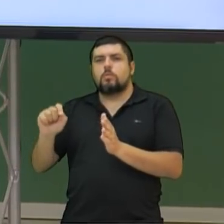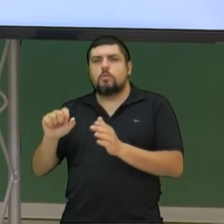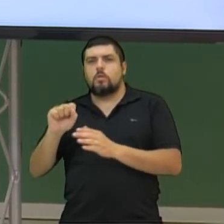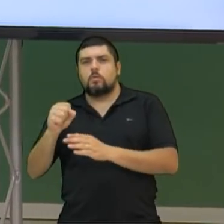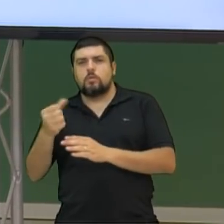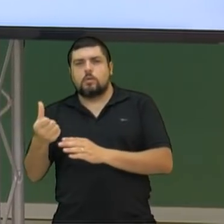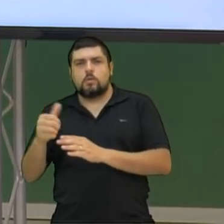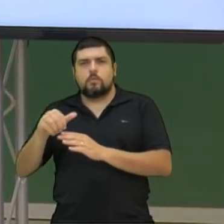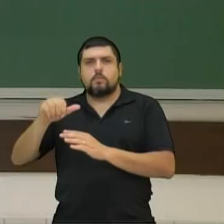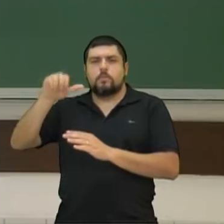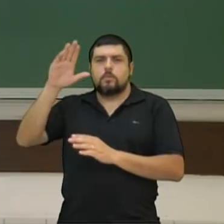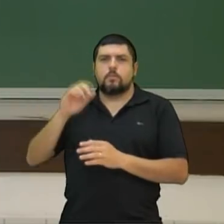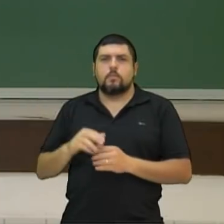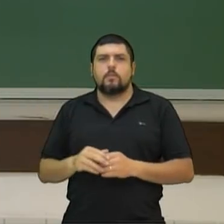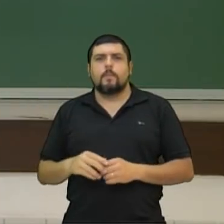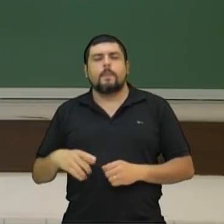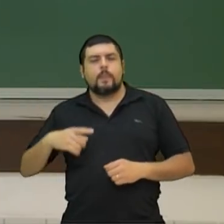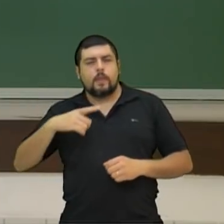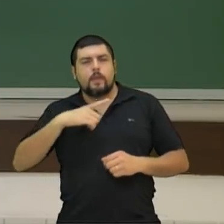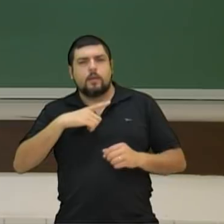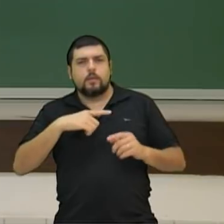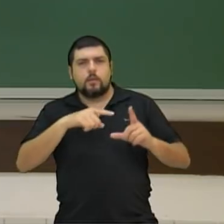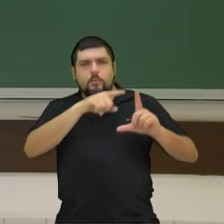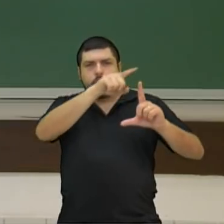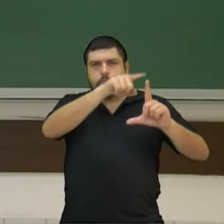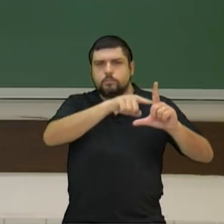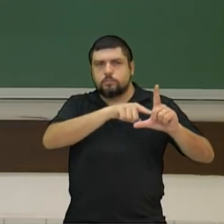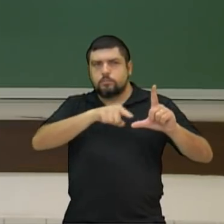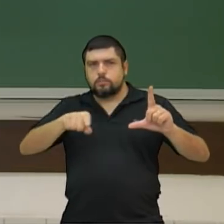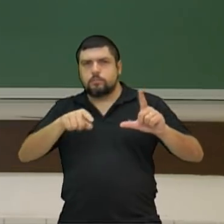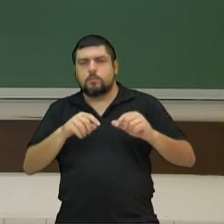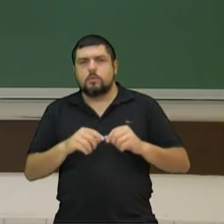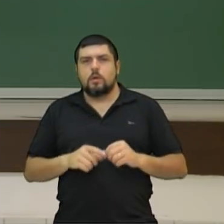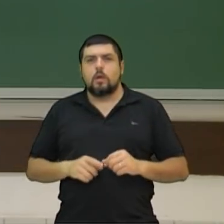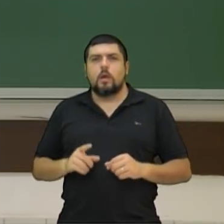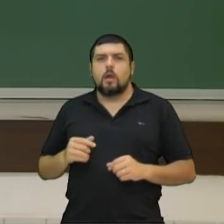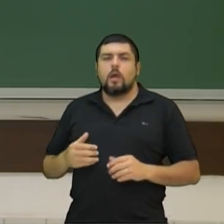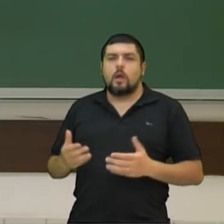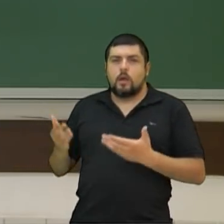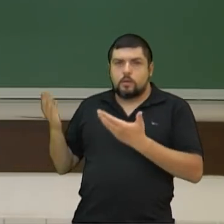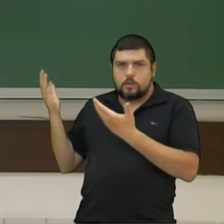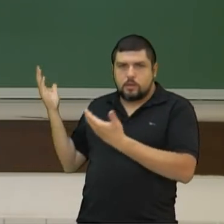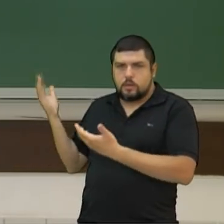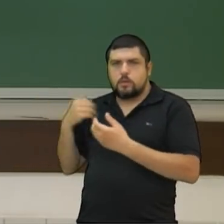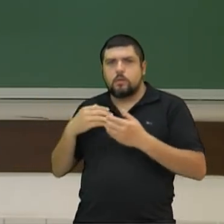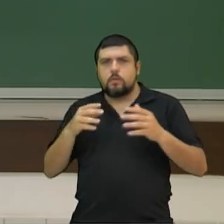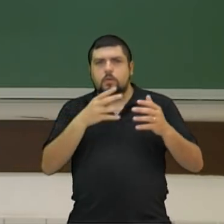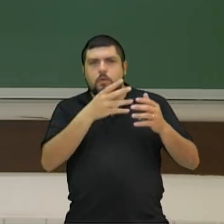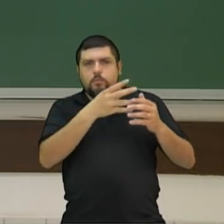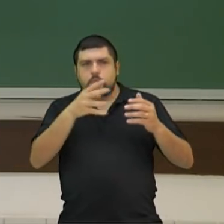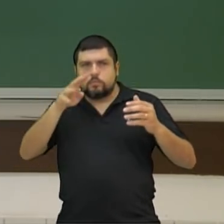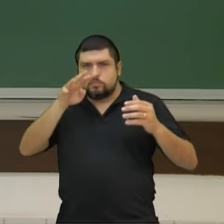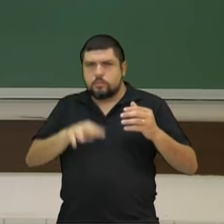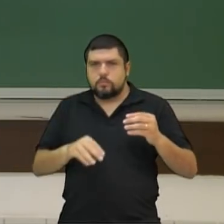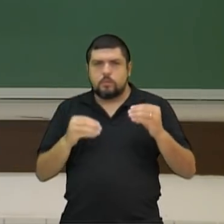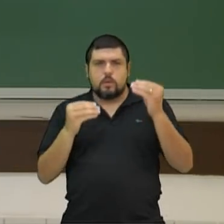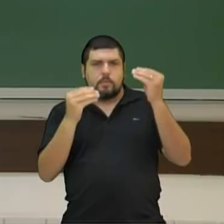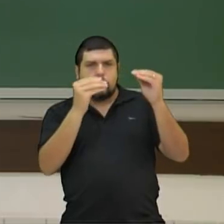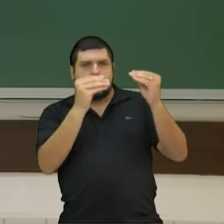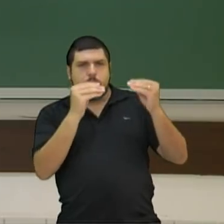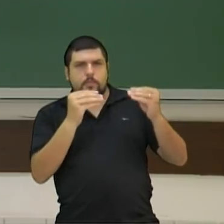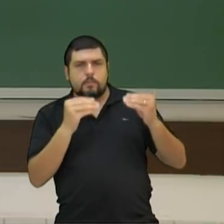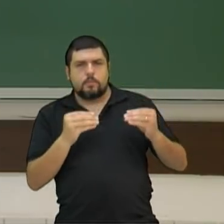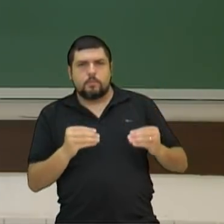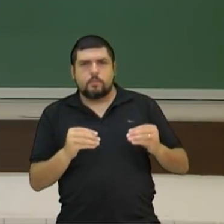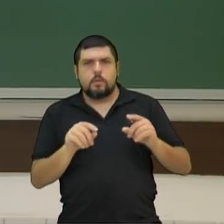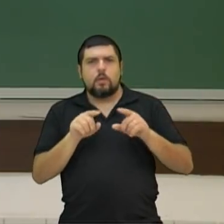um gráfico. Então, eu vou deixar aqui para vocês preencherem a tabela com os valores desta função e vamos considerar estes dias aqui.